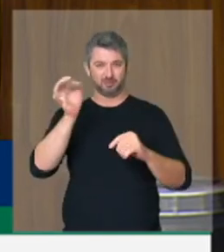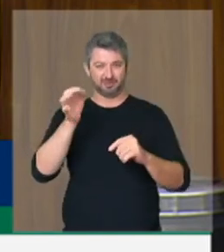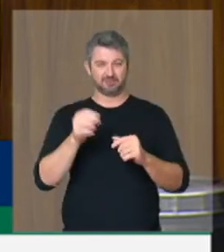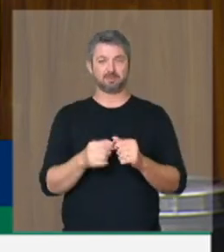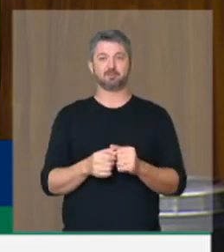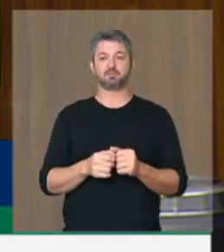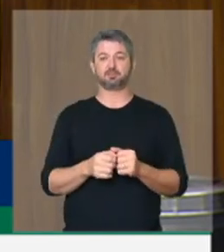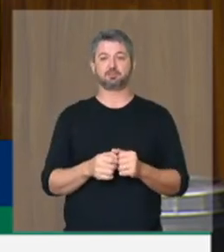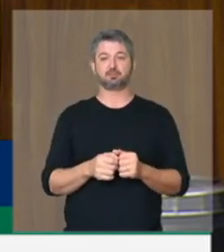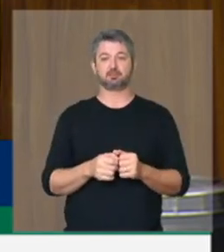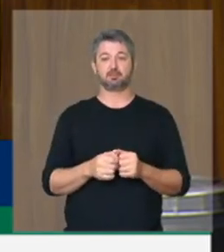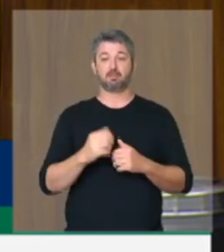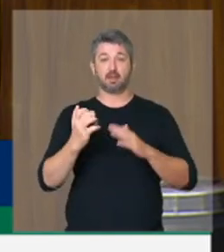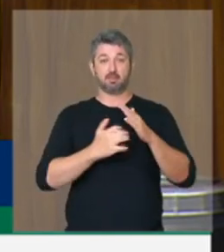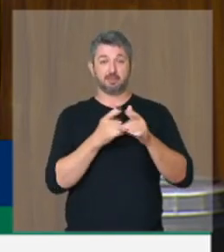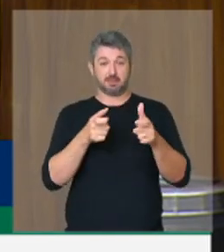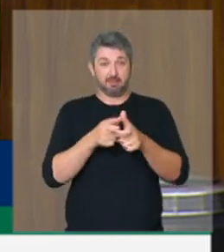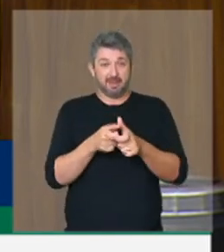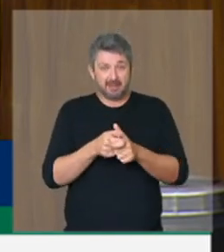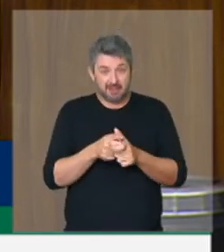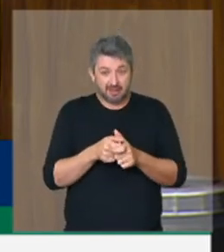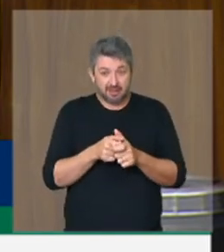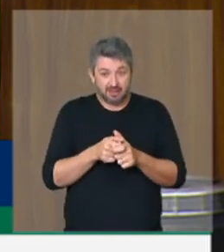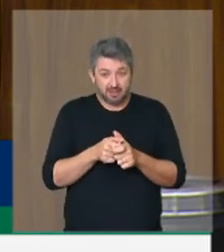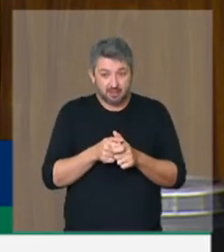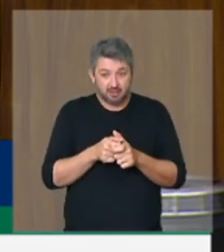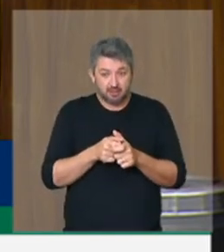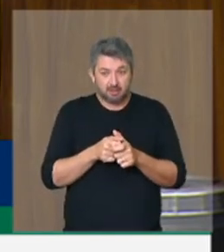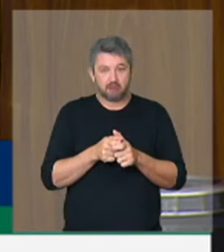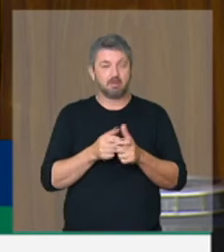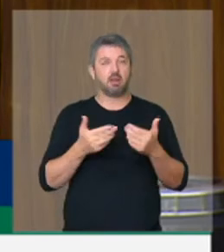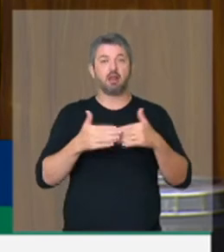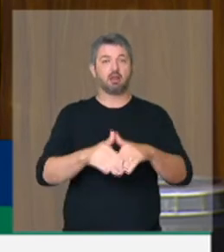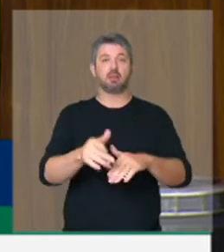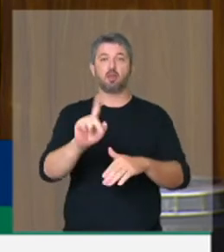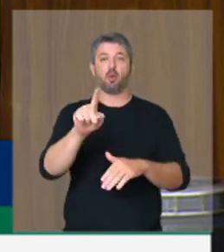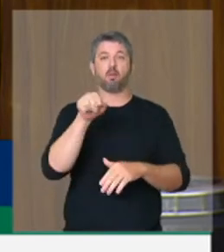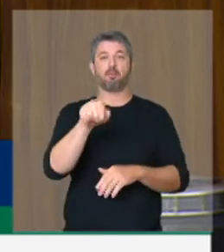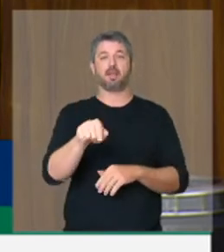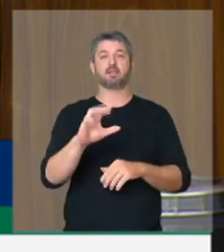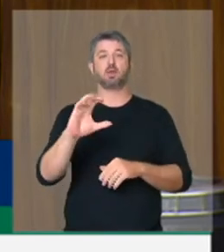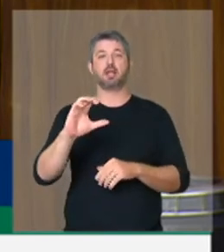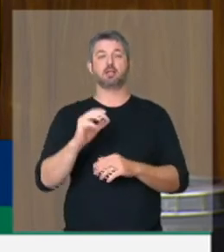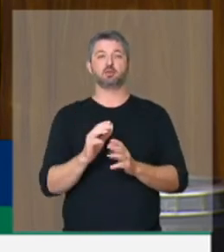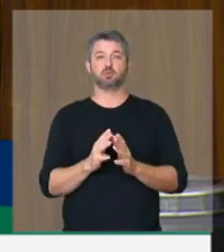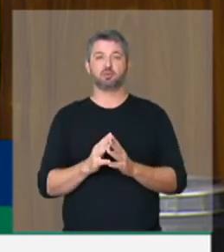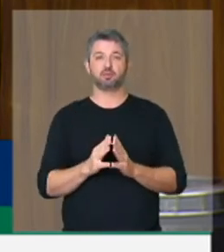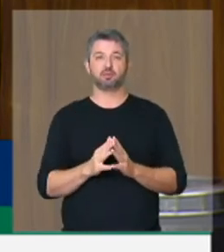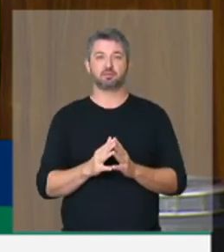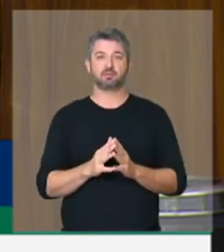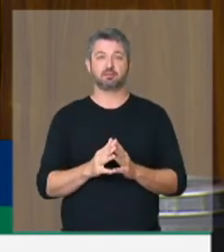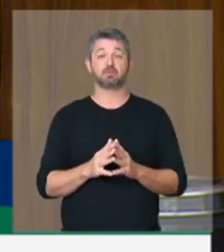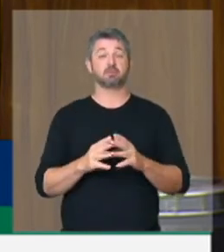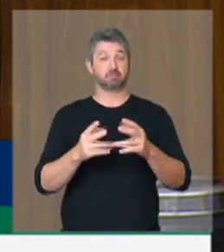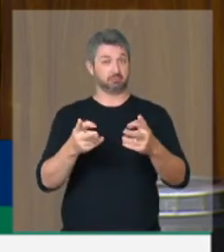empresas. A micro e pequena empresa, ela não compensa esses créditos. E vejam só o que tem acontecido